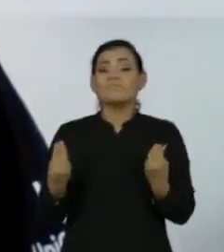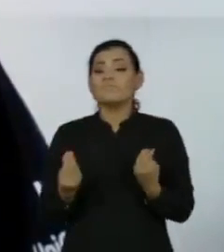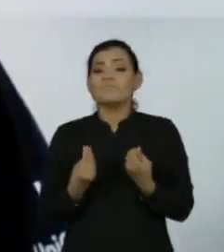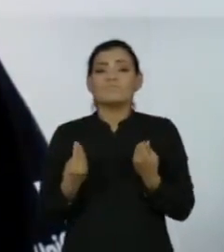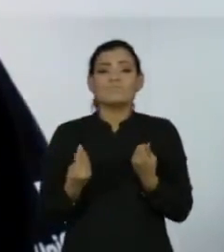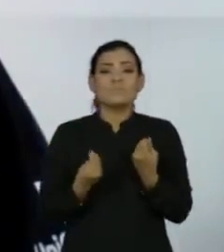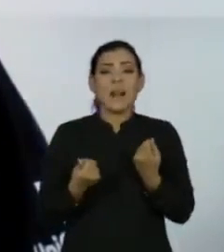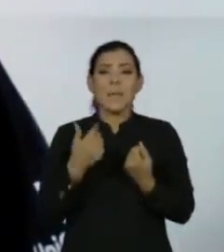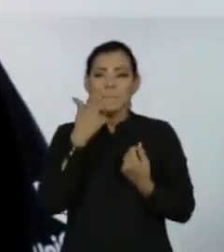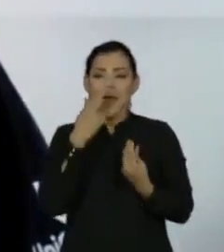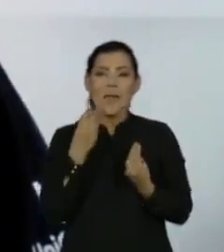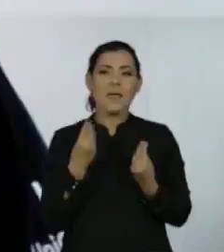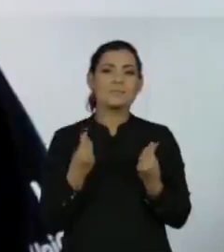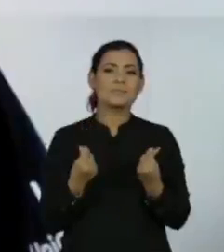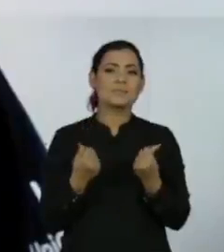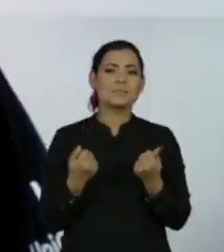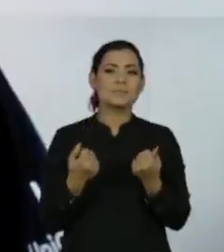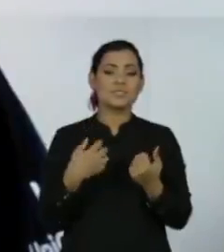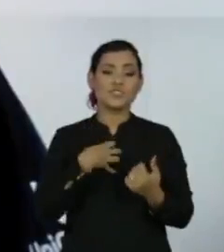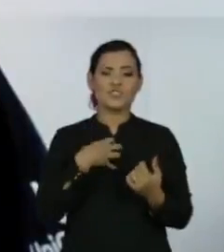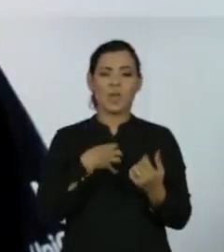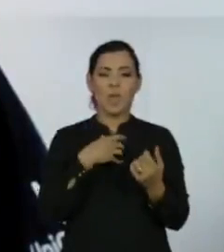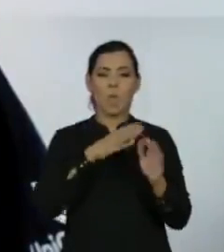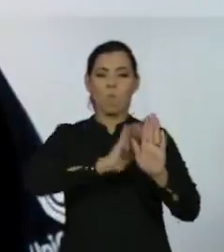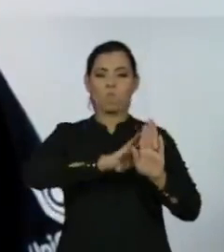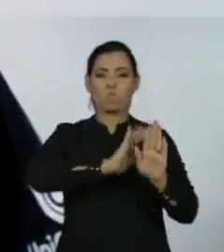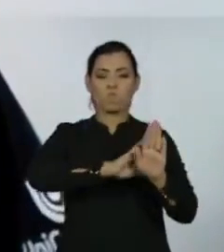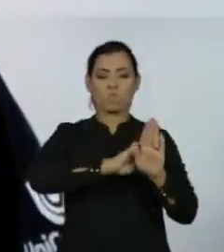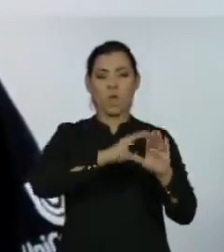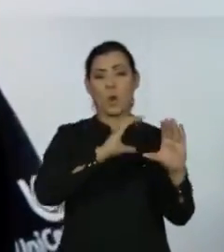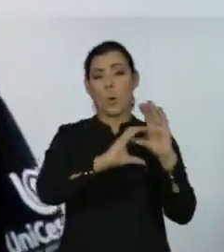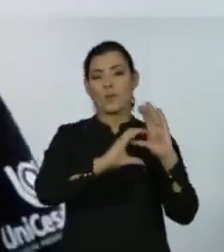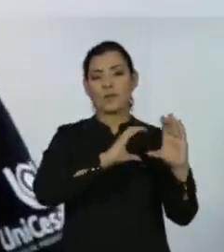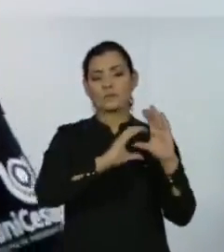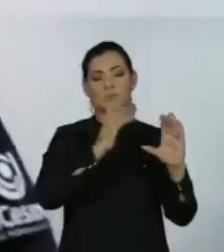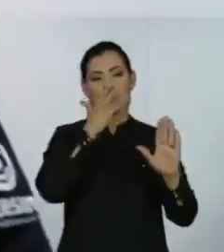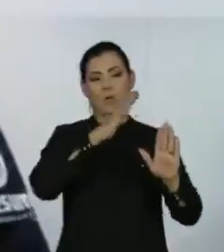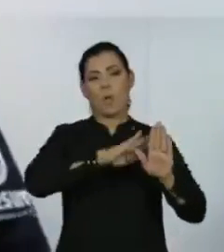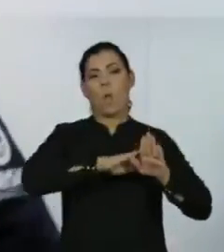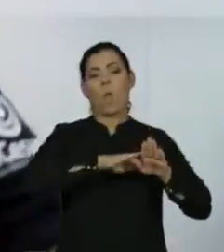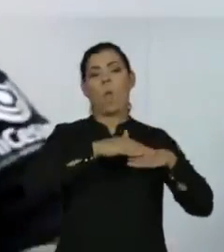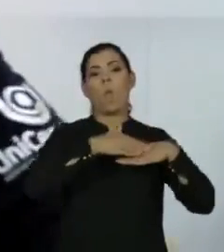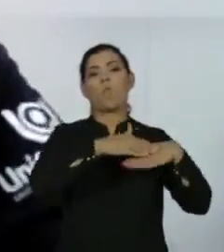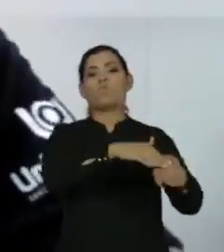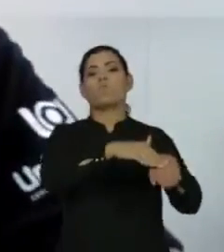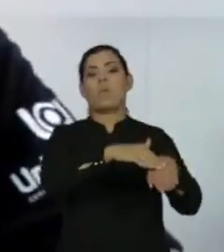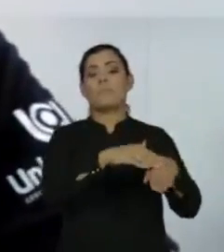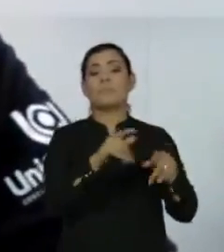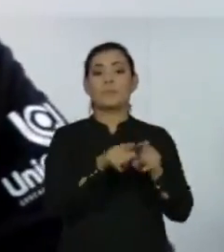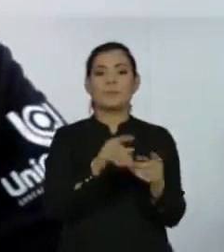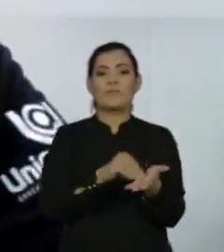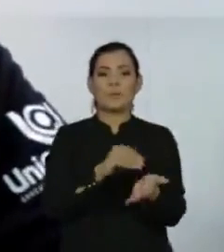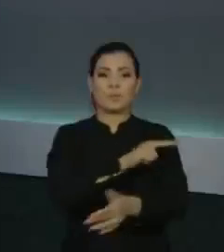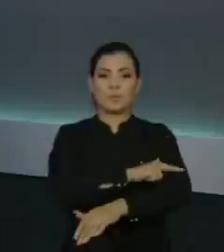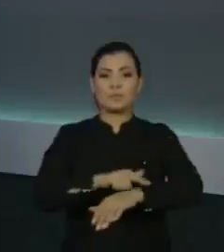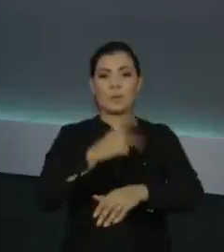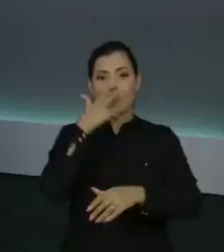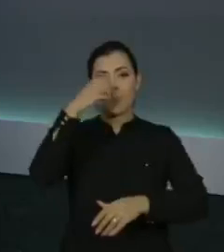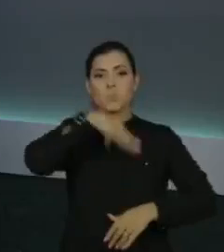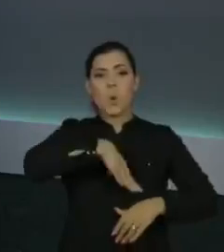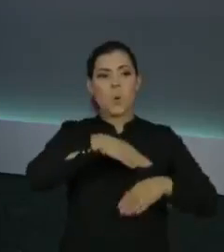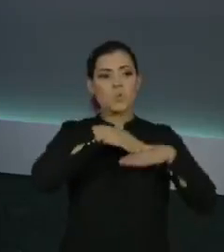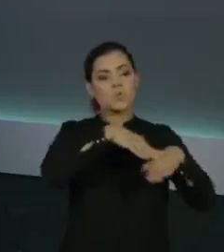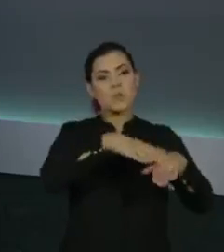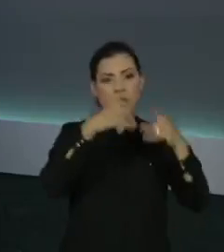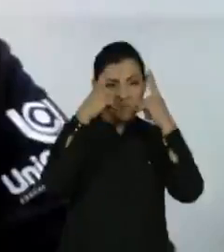por objetividade na escrita, ou na forma de se comunicar, ou por não terem netiqueta, né? São agressivos